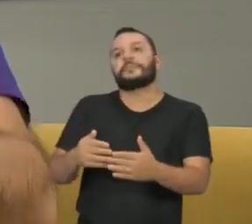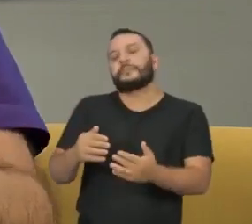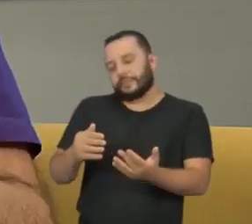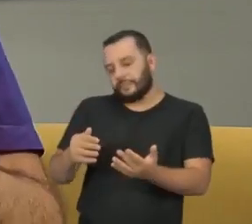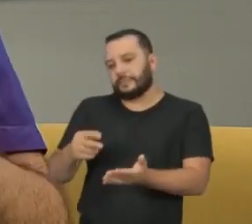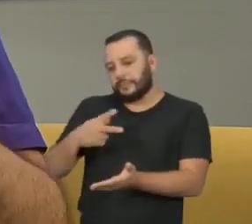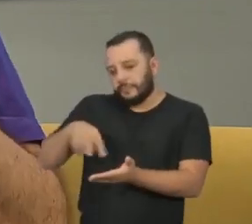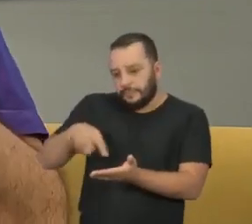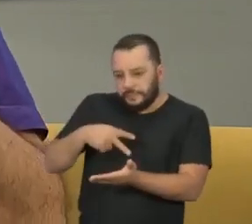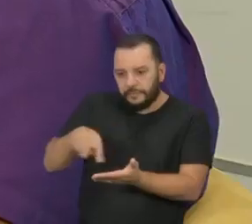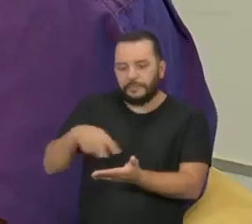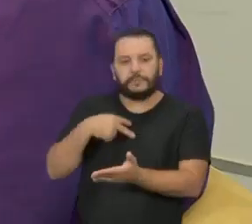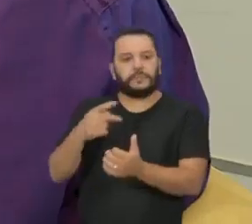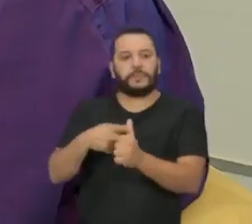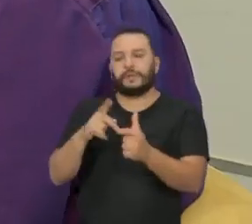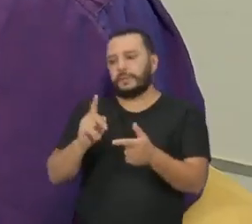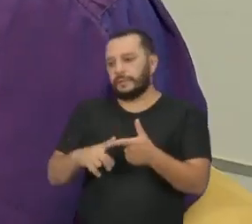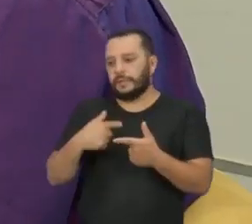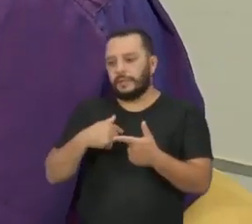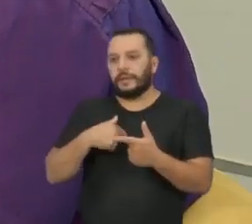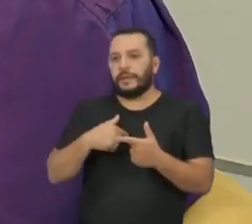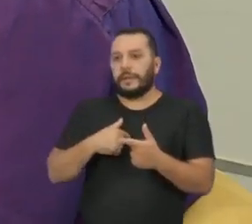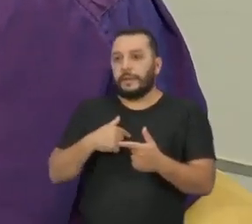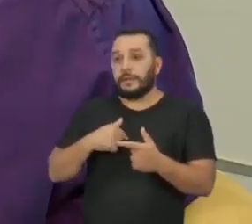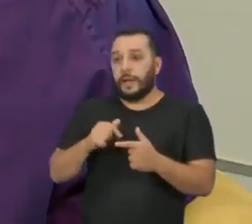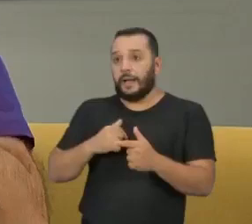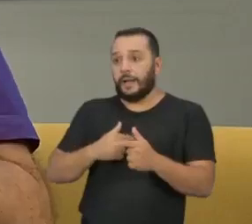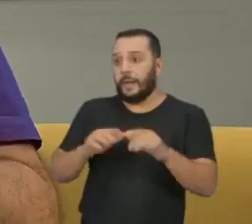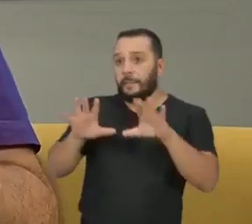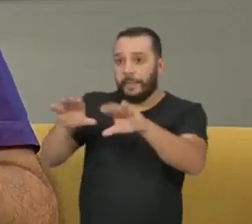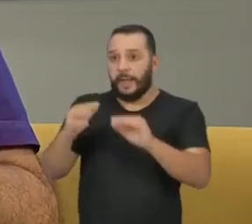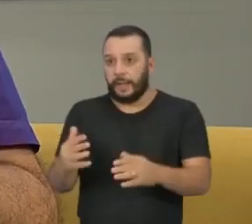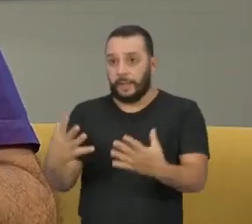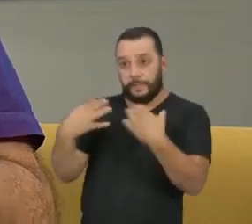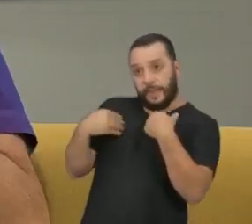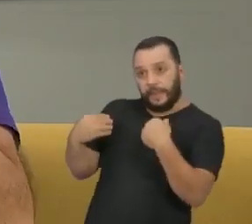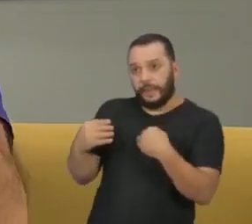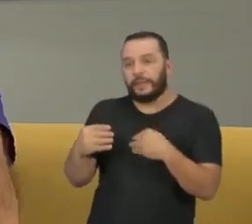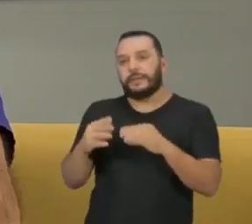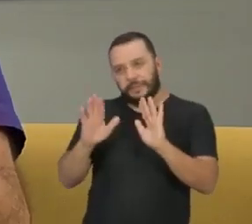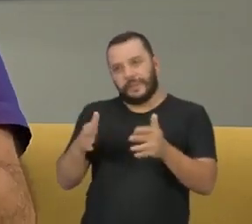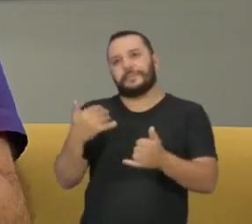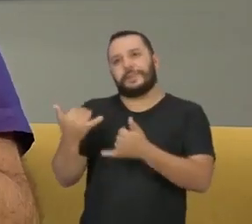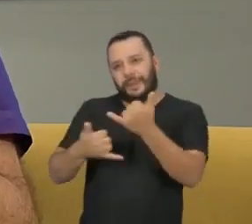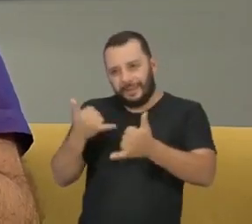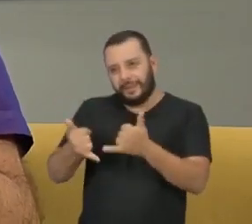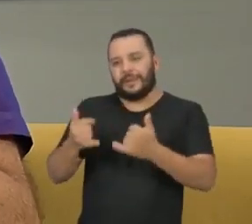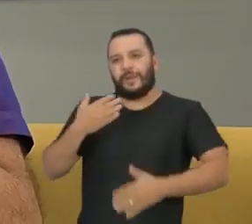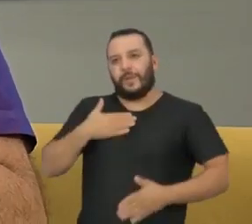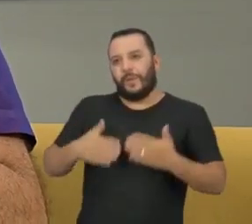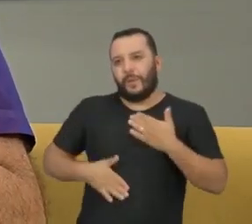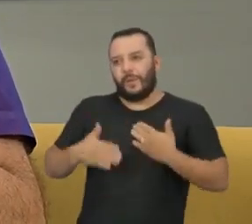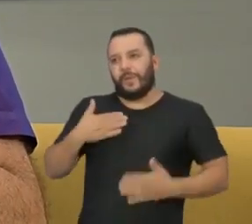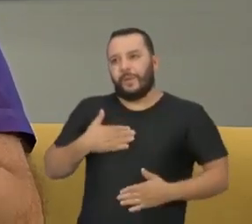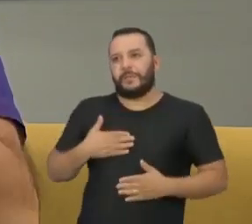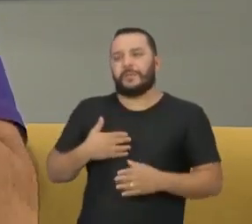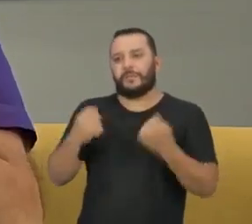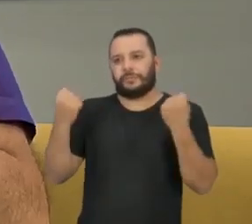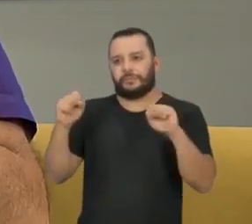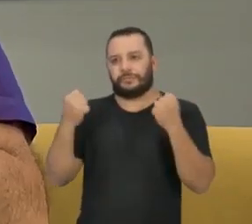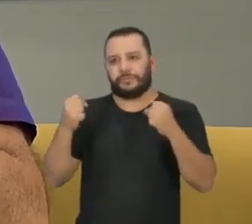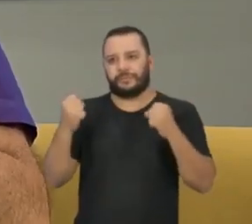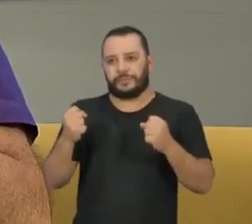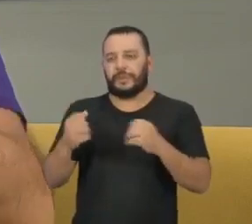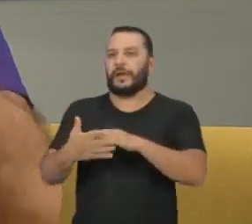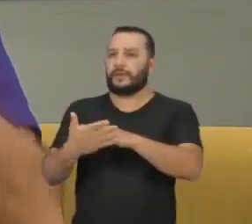polícia e ladrão, eles são jogos que movimentam todo o corpo. Então você tem um benefício aí indireto de